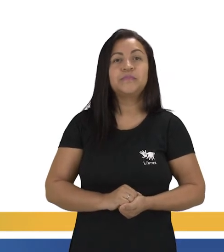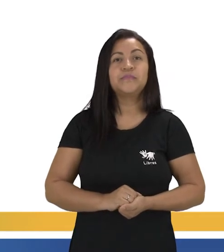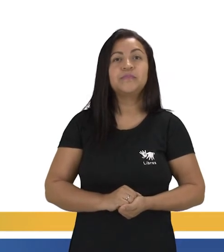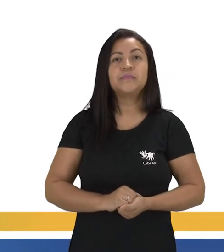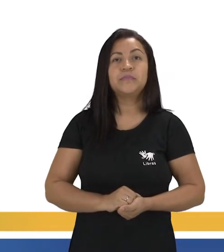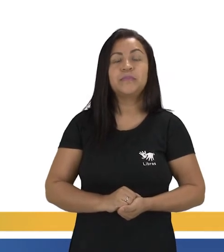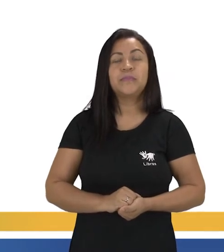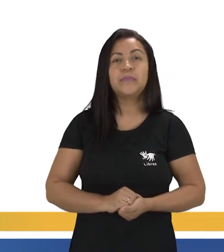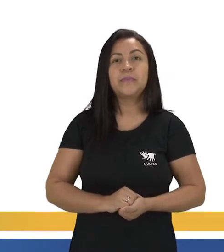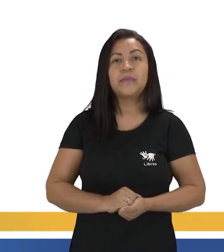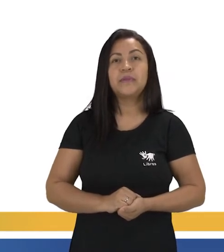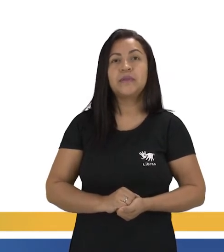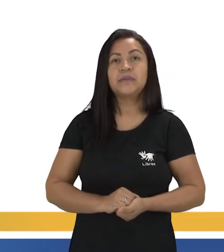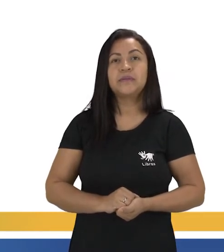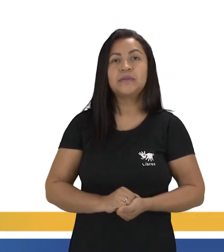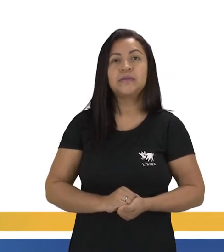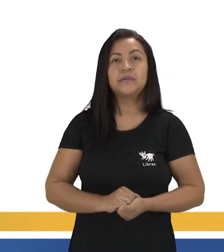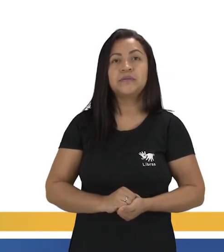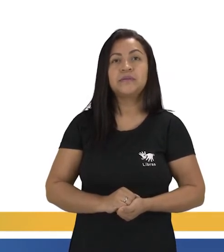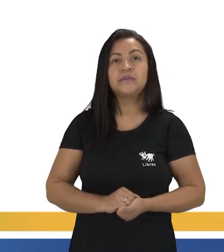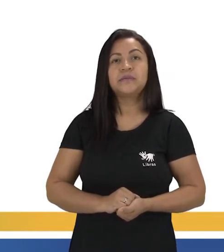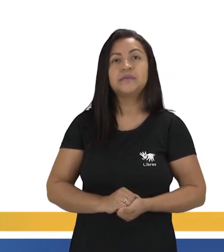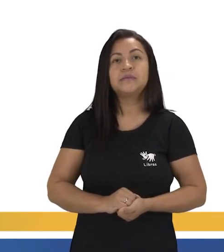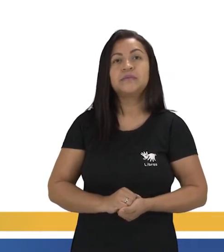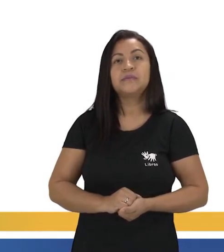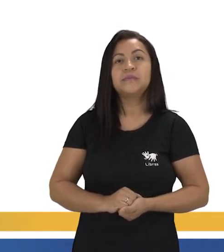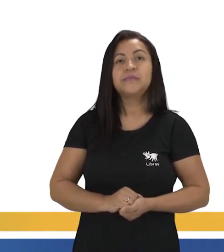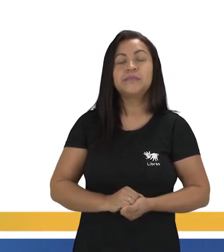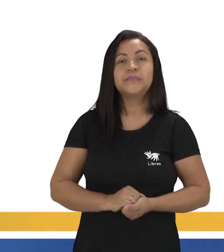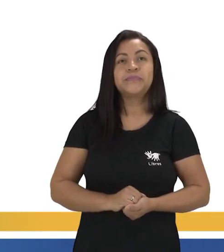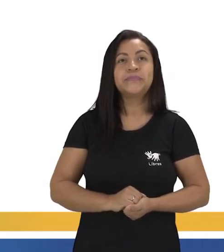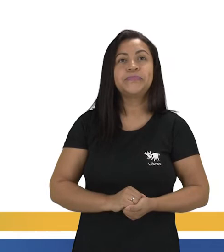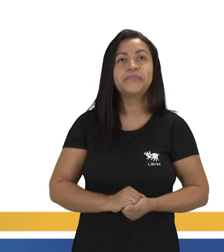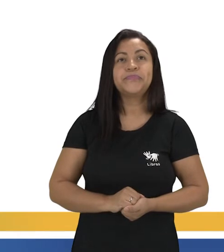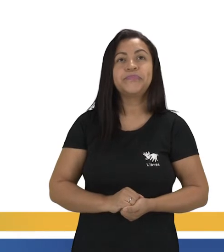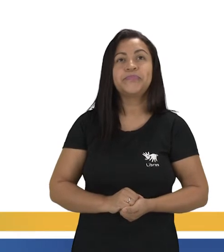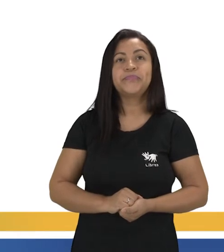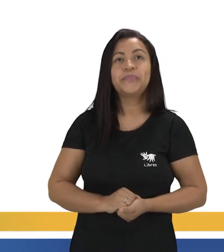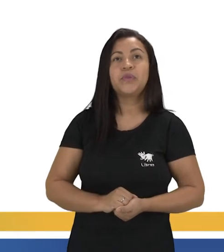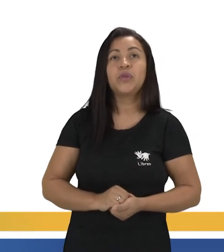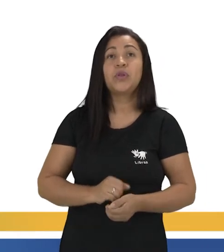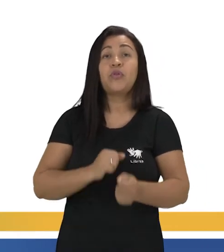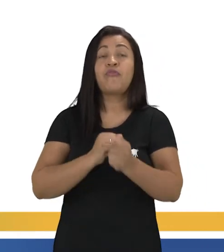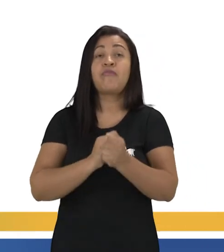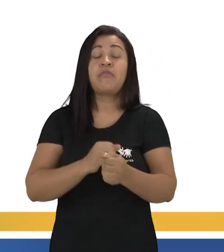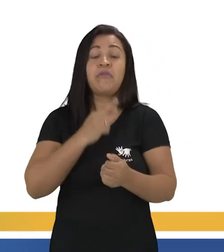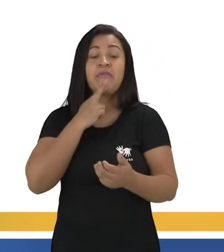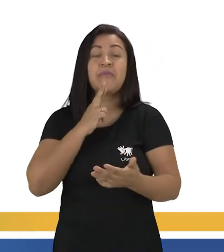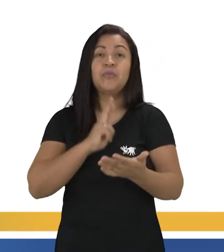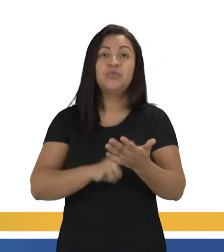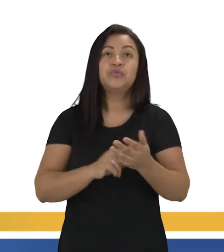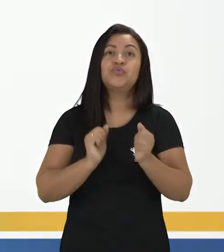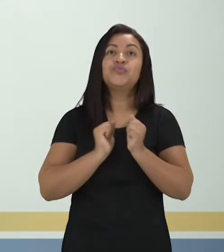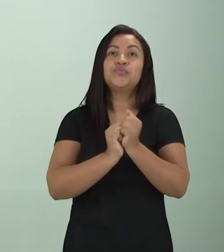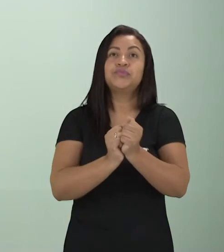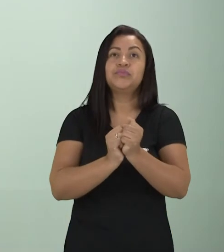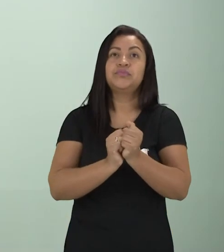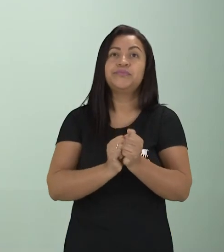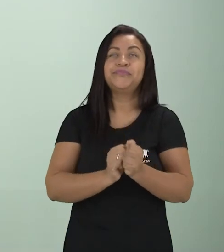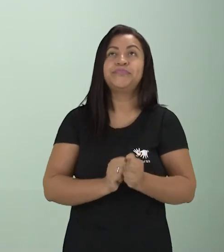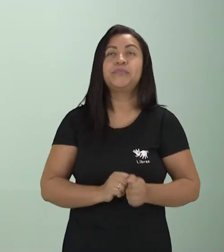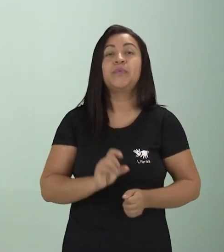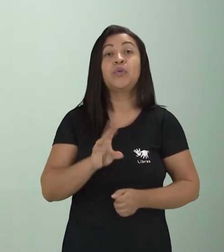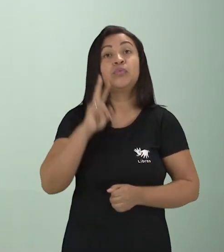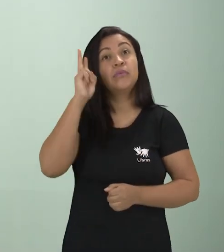after I, espacinho para completar. Nós vamos resolver juntos esse exercício, mas lembrando